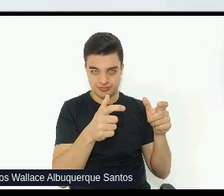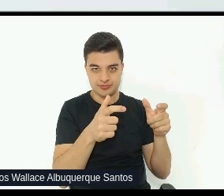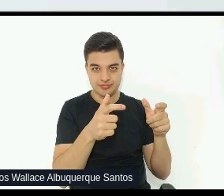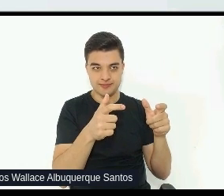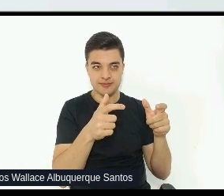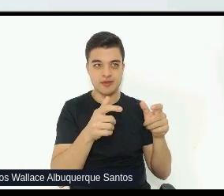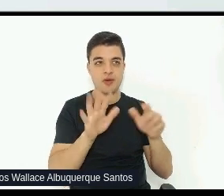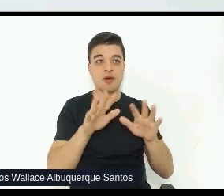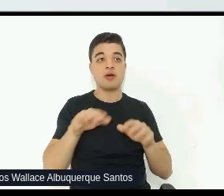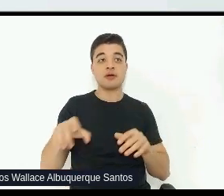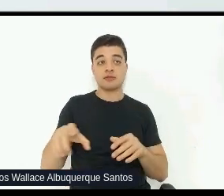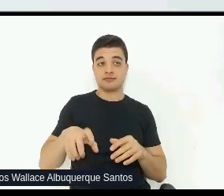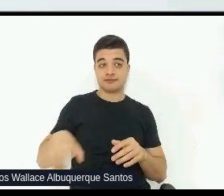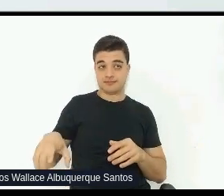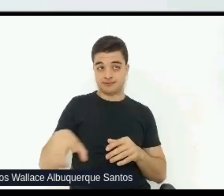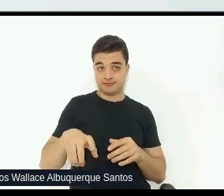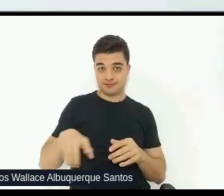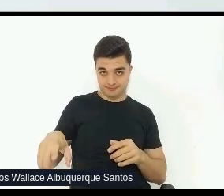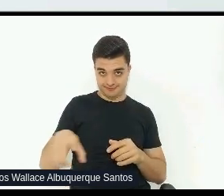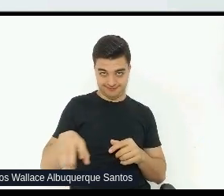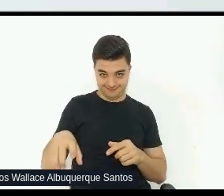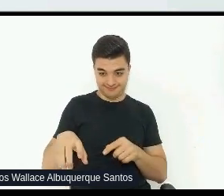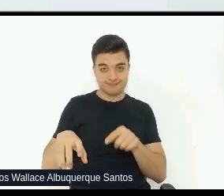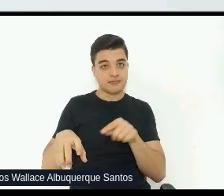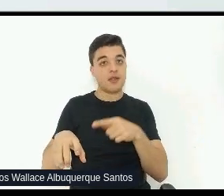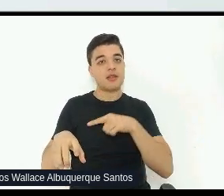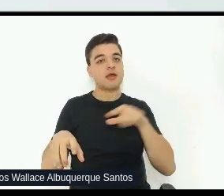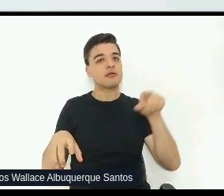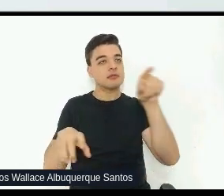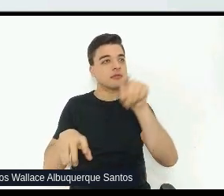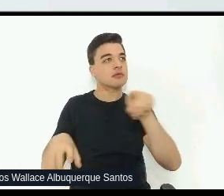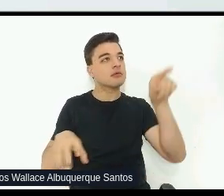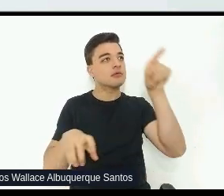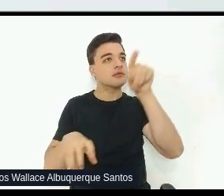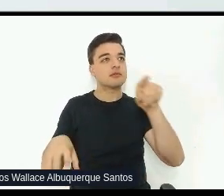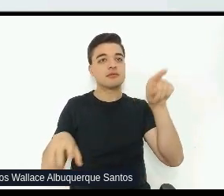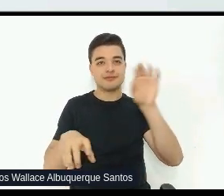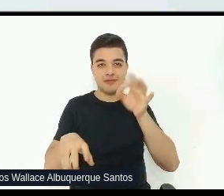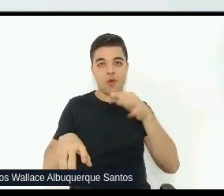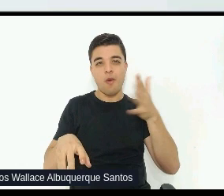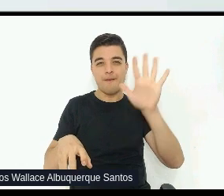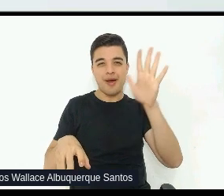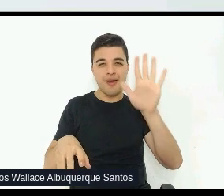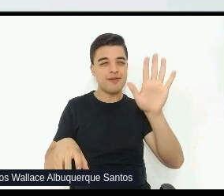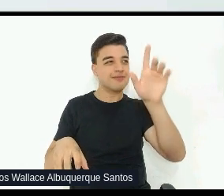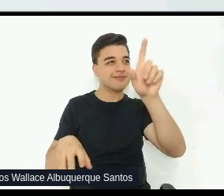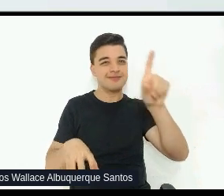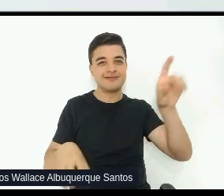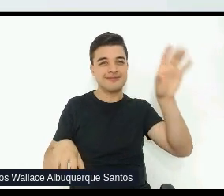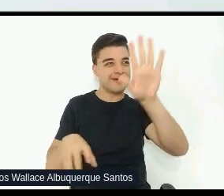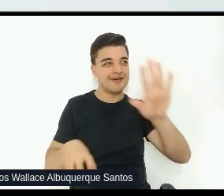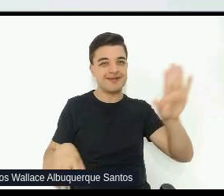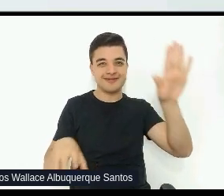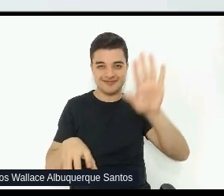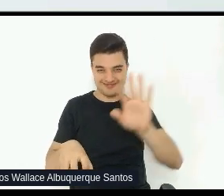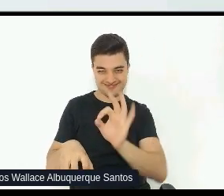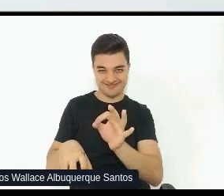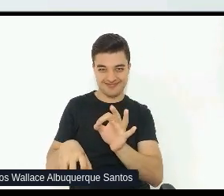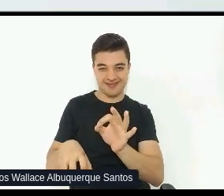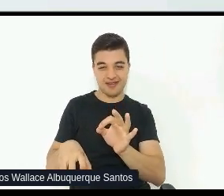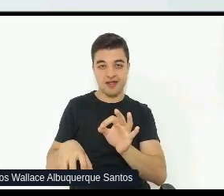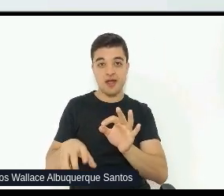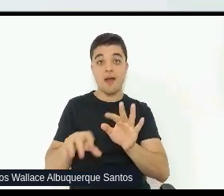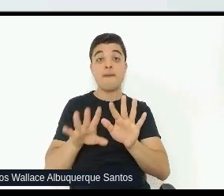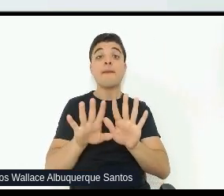mouse, a gente vê a setinha voando para um lado para o outro, ou a mãozinha, quando é uma coisa clicável. Mas e quando a navegação é por